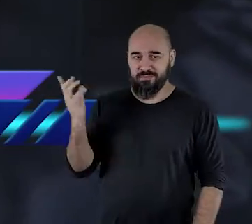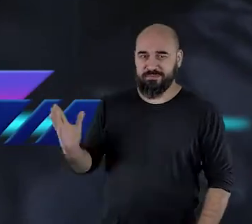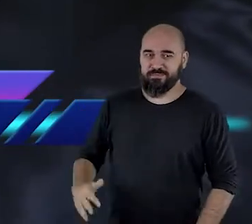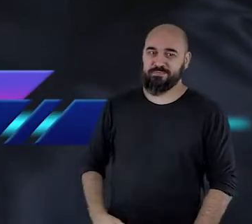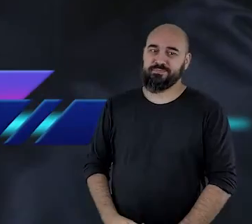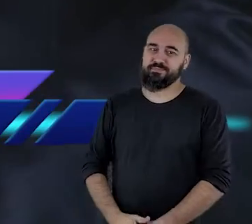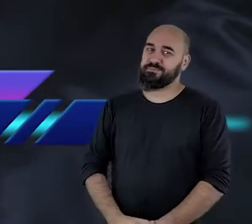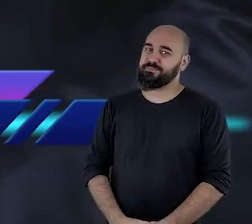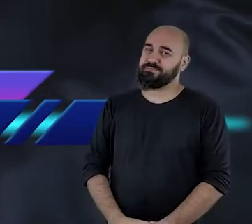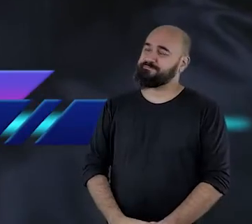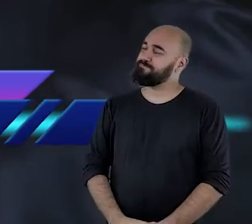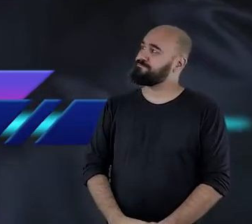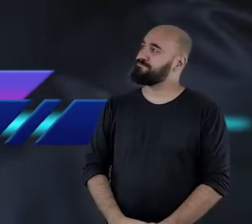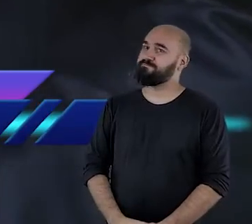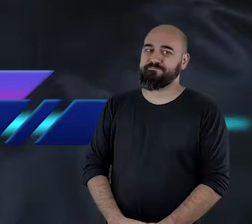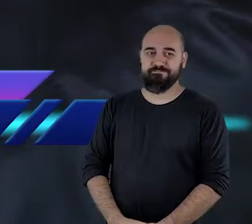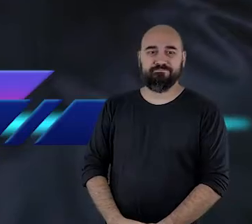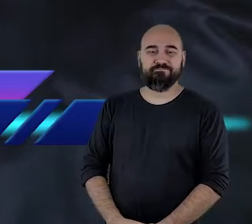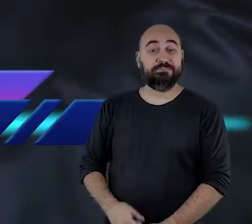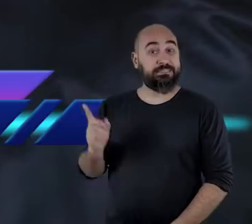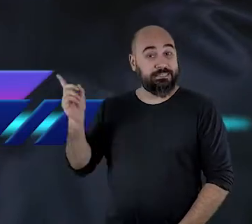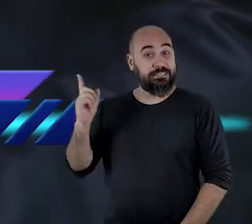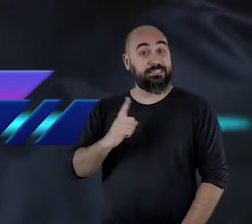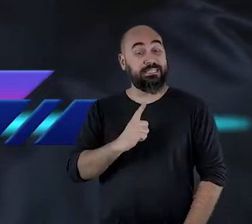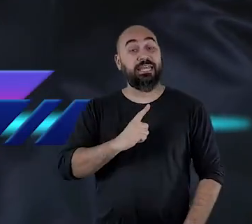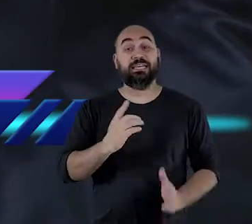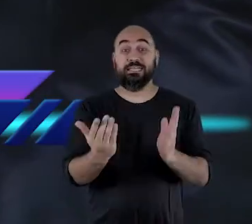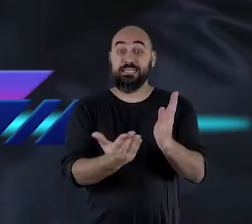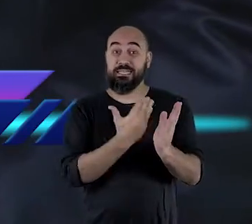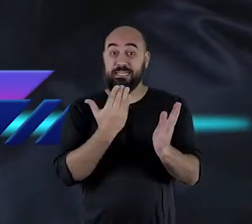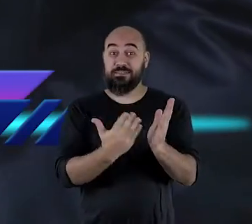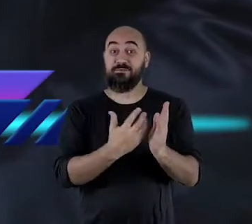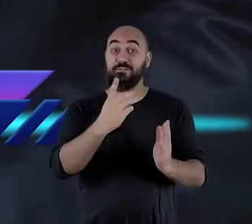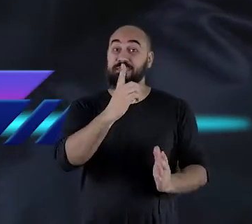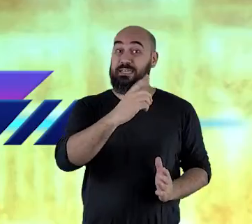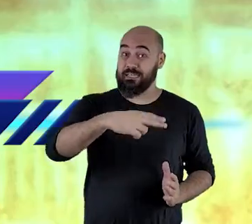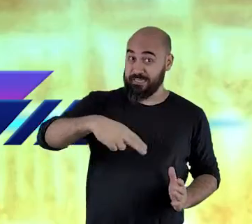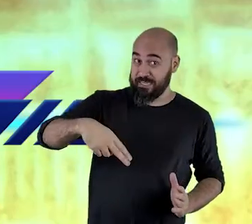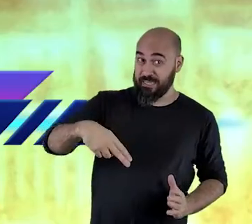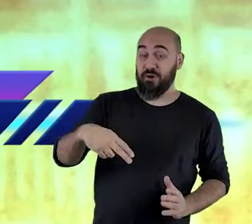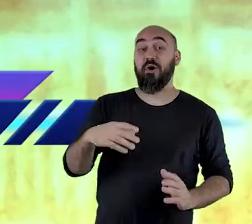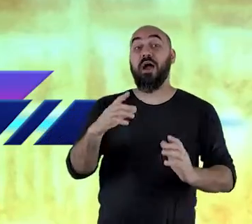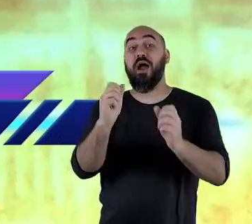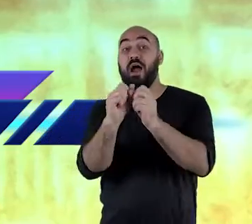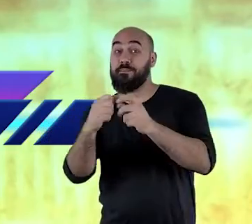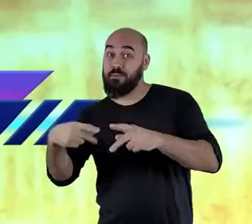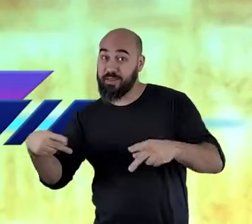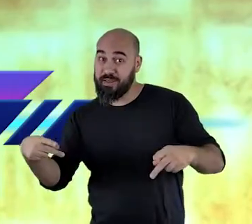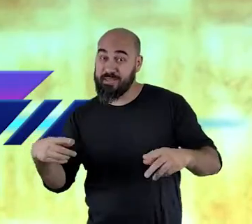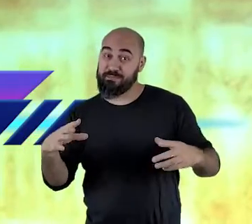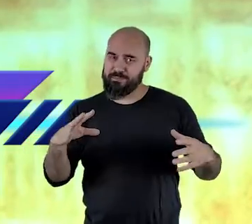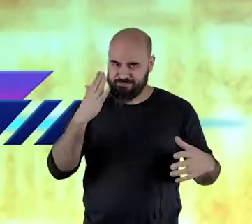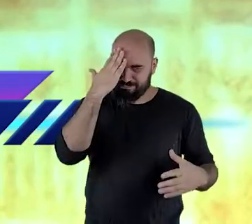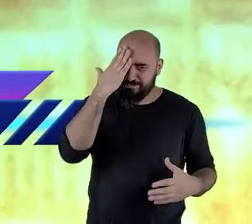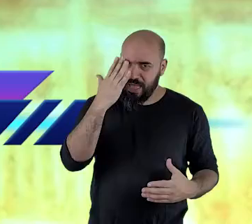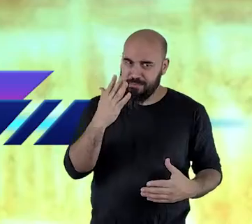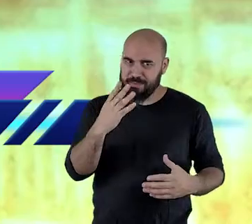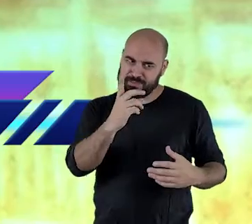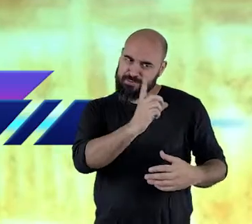que estão baseados no livro de Daniel e no livro do Apocalipse. É isso mesmo. Sabe que Daniel e